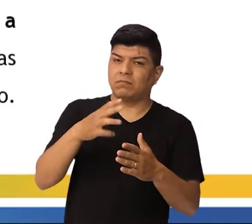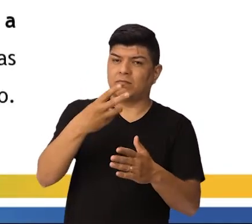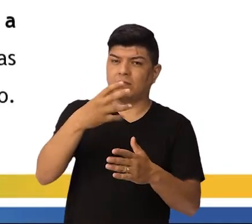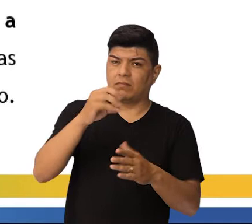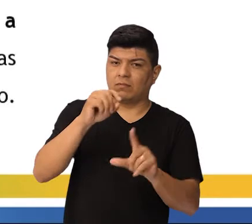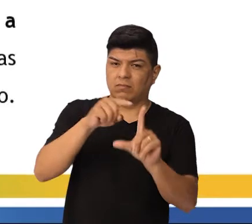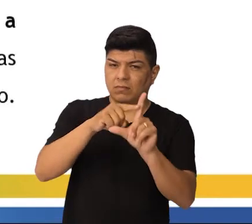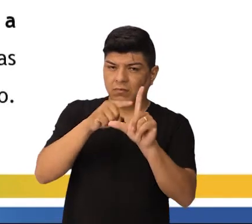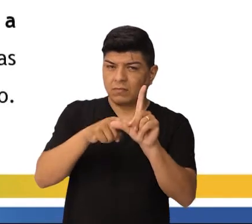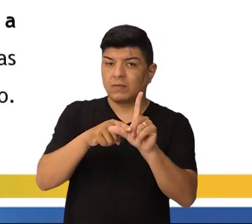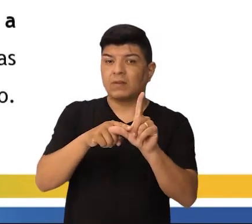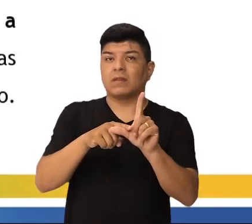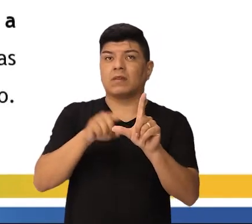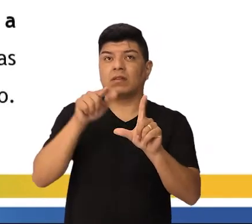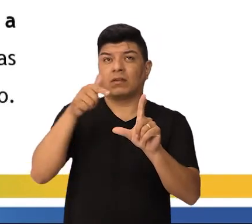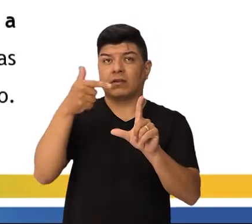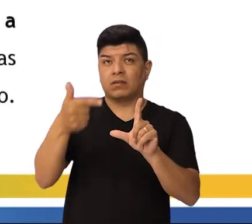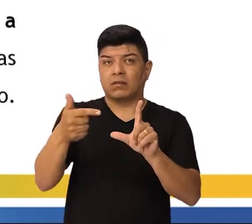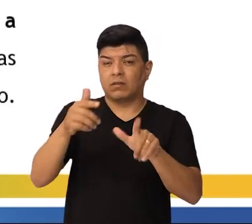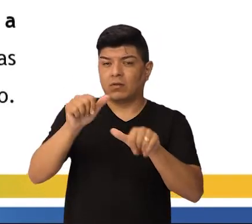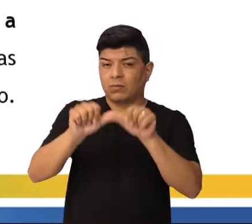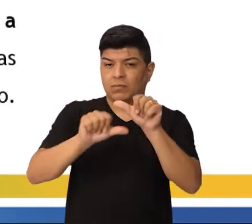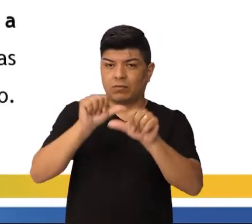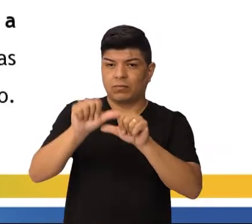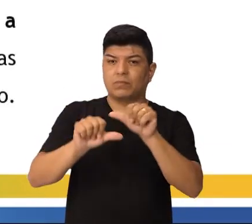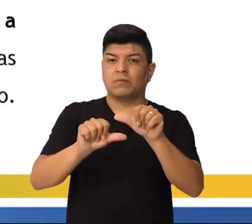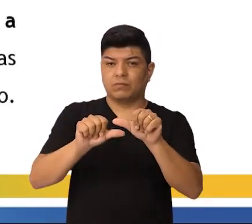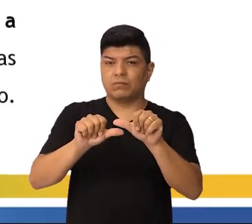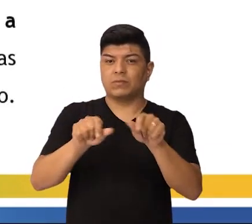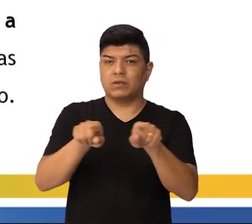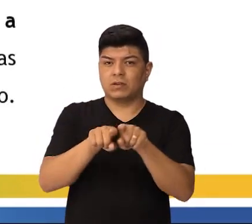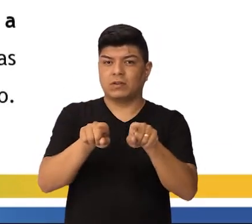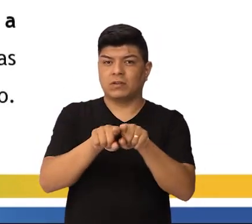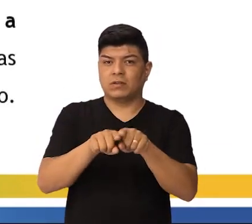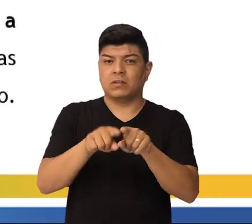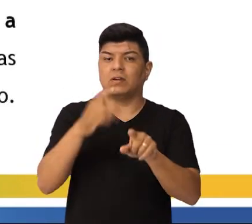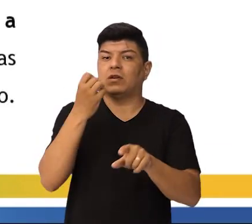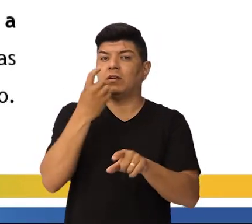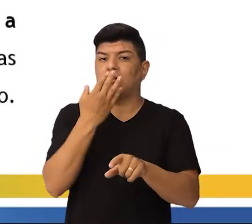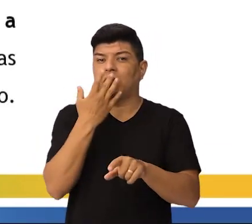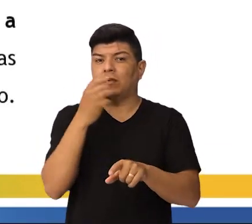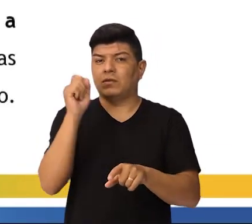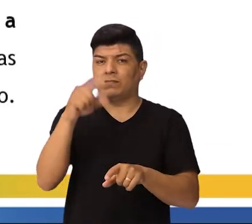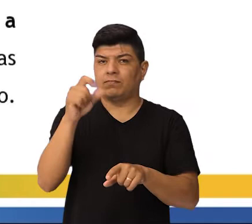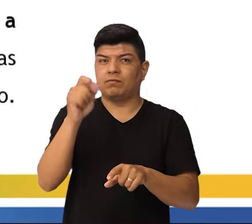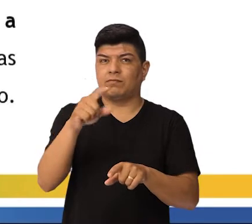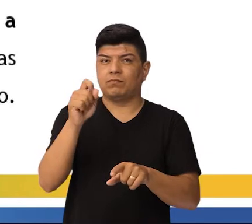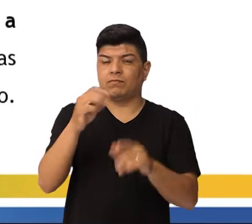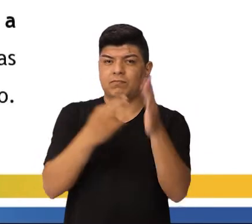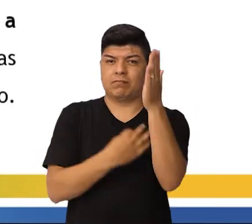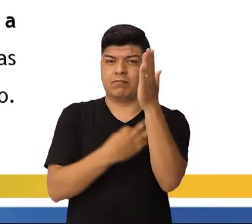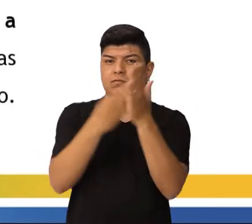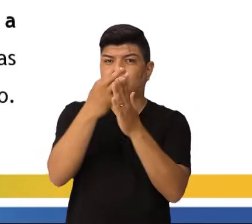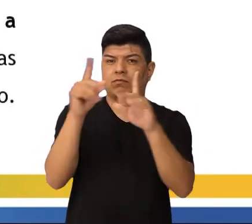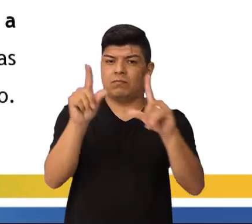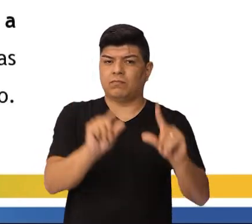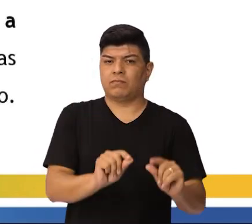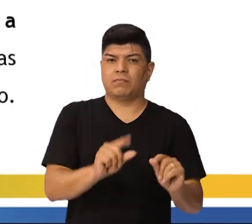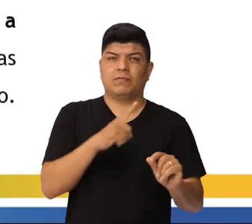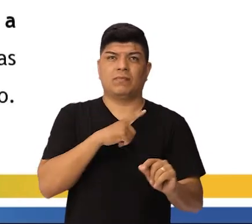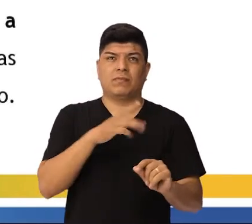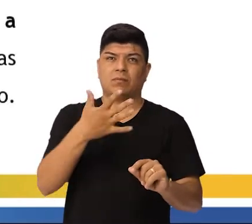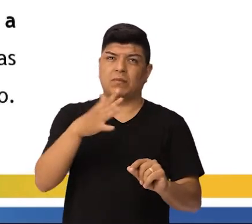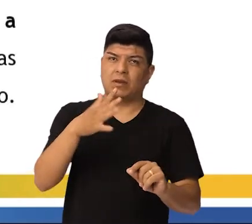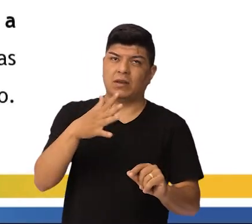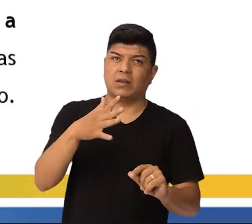graus centígrados, as variações delas médias, e as de azul, que são as temperaturas mínimas, elas estão aí